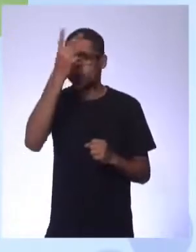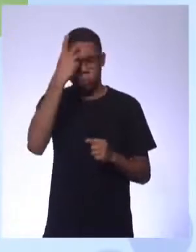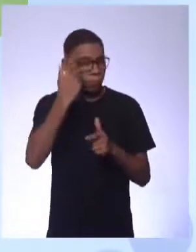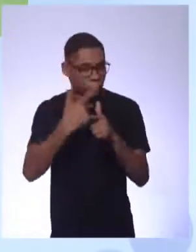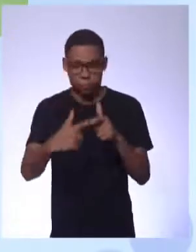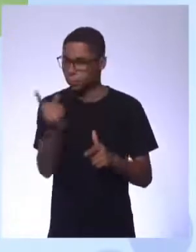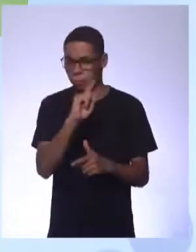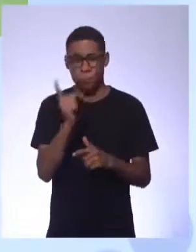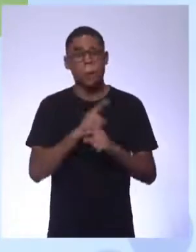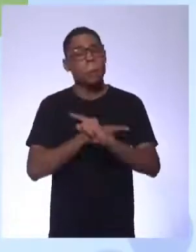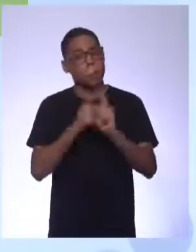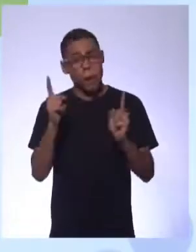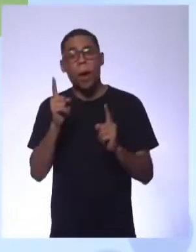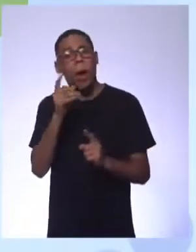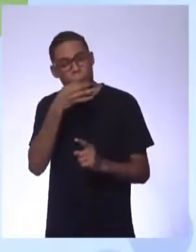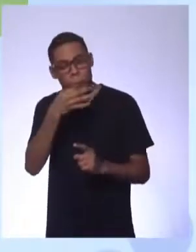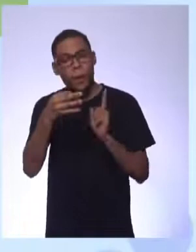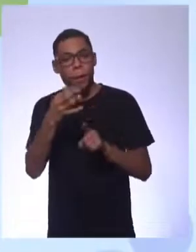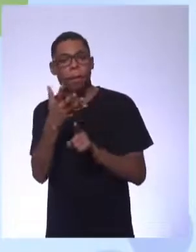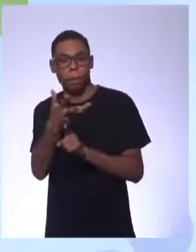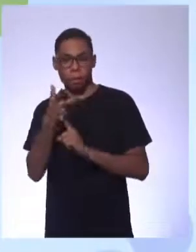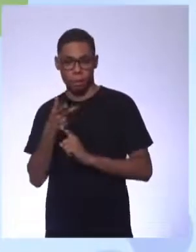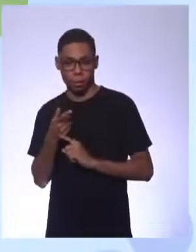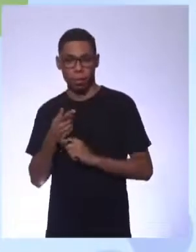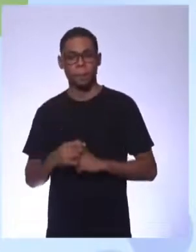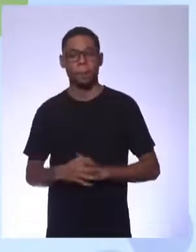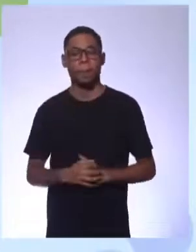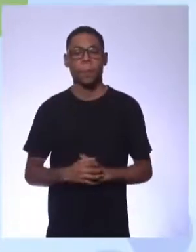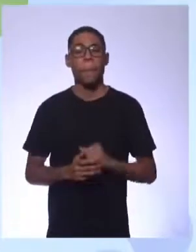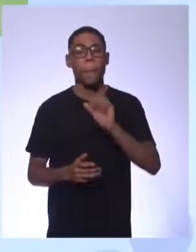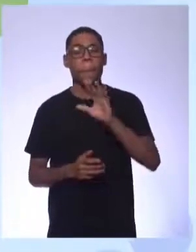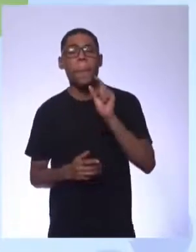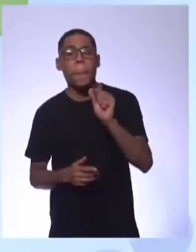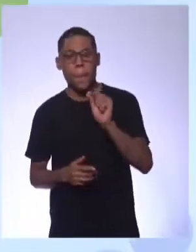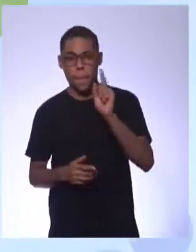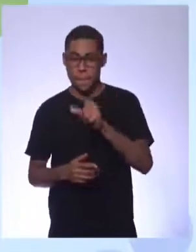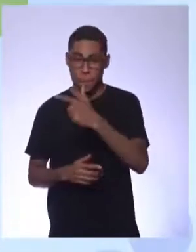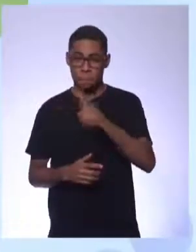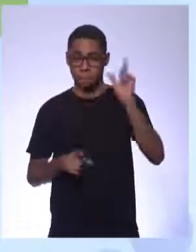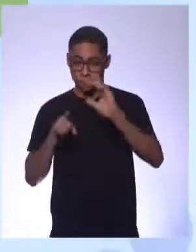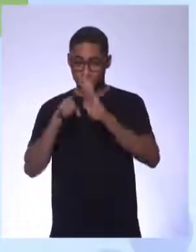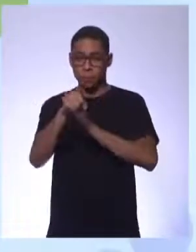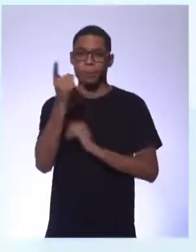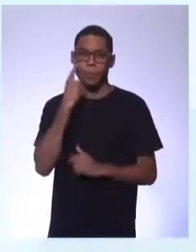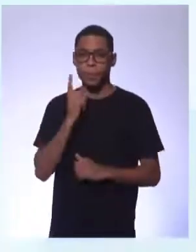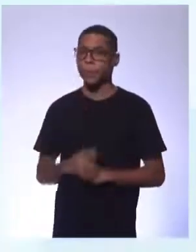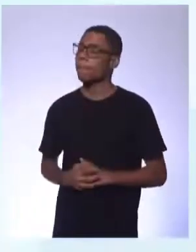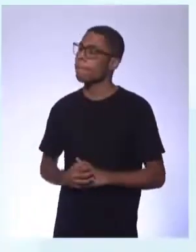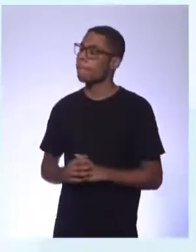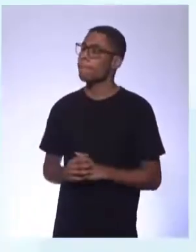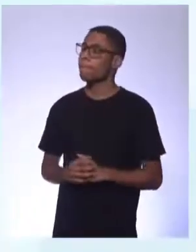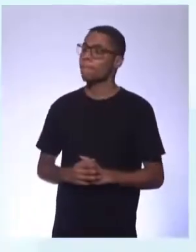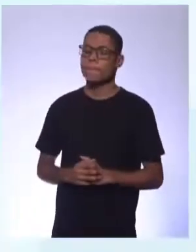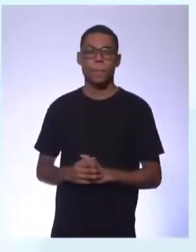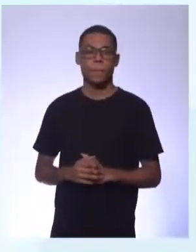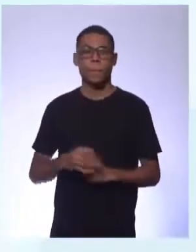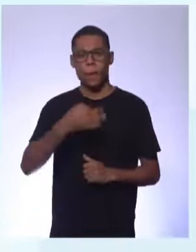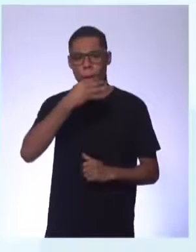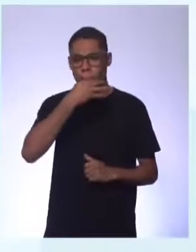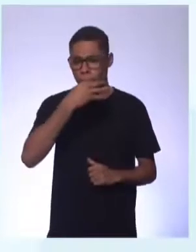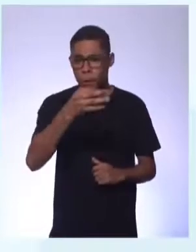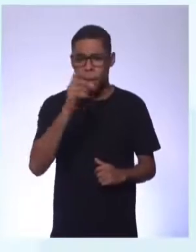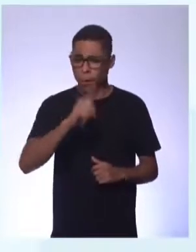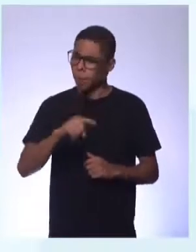problema. Tá certo? Agora, o que temos que levar em consideração é essa outra pergunta que está na tela. Opinião é um